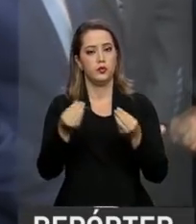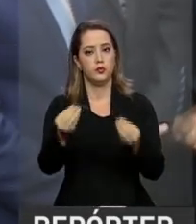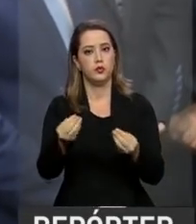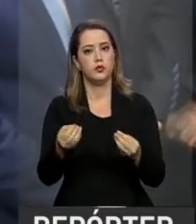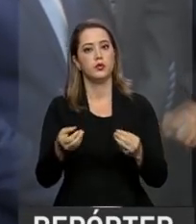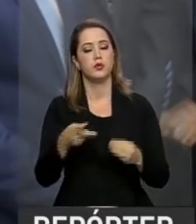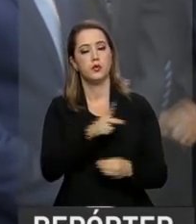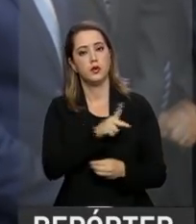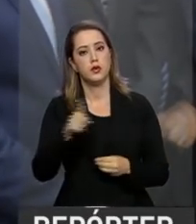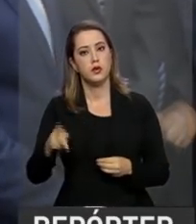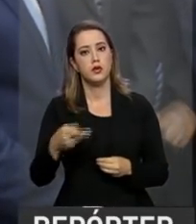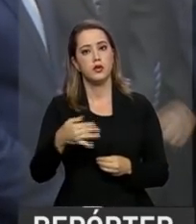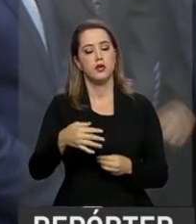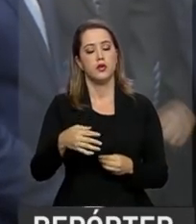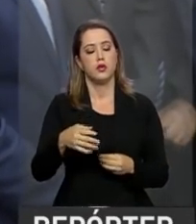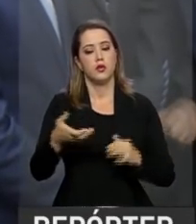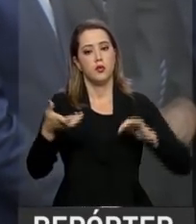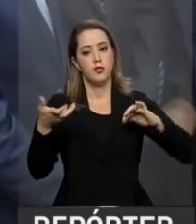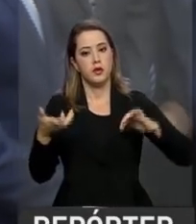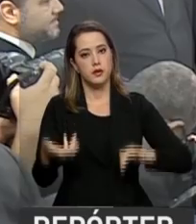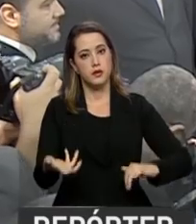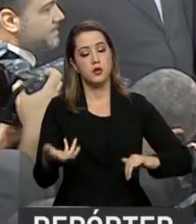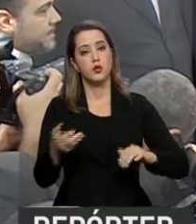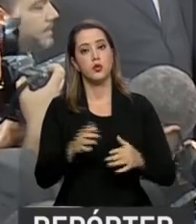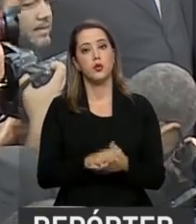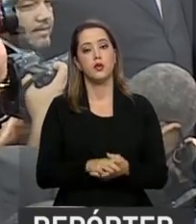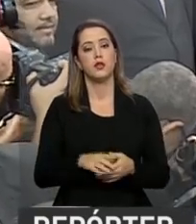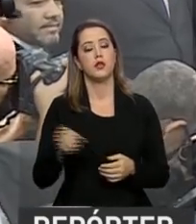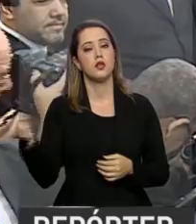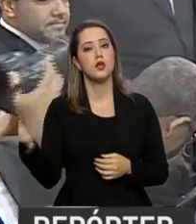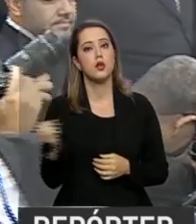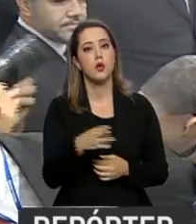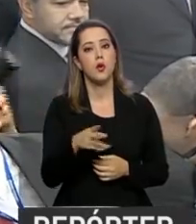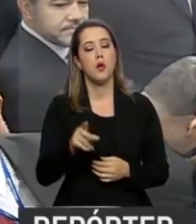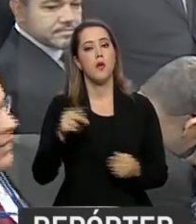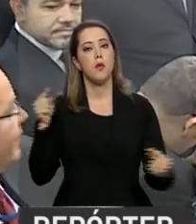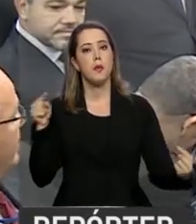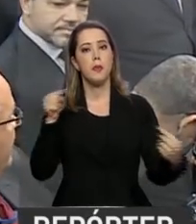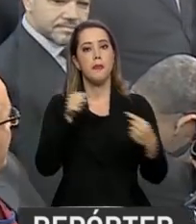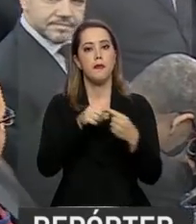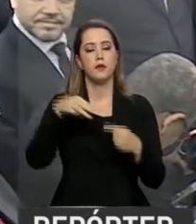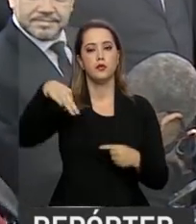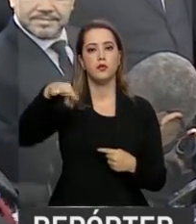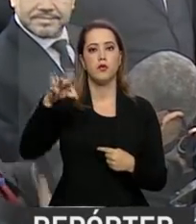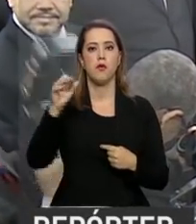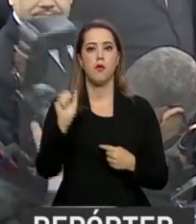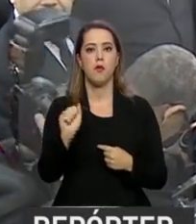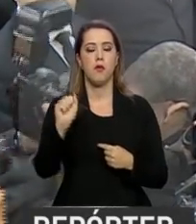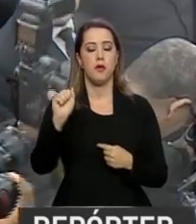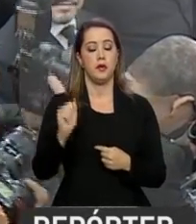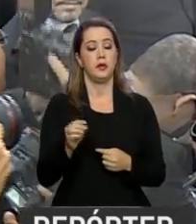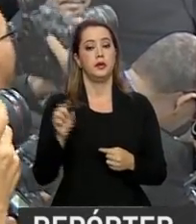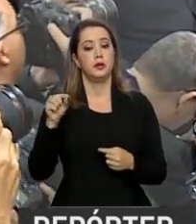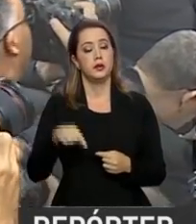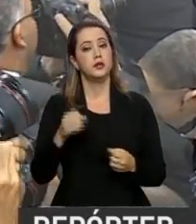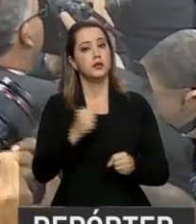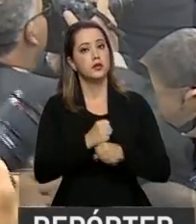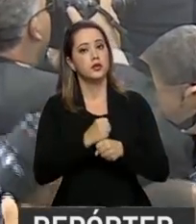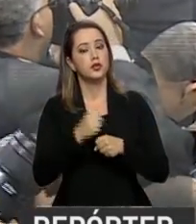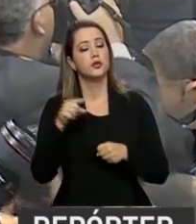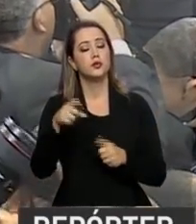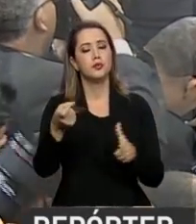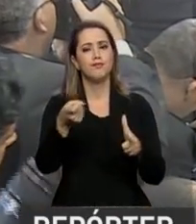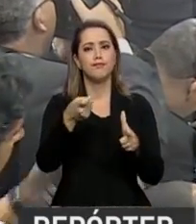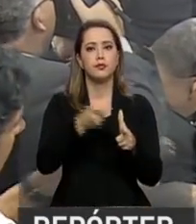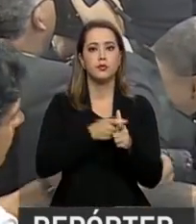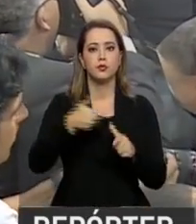do Senado e do Congresso, senador Renan Calheiros, a nova meta fiscal do governo para este ano. A proposta prevê um saldo negativo